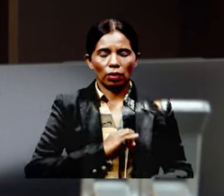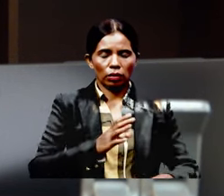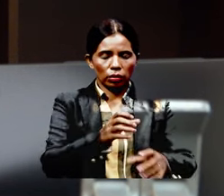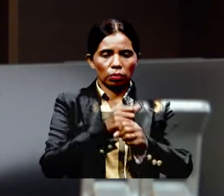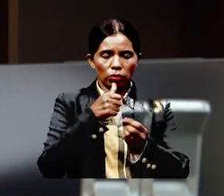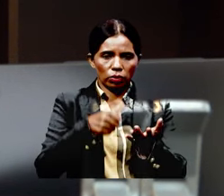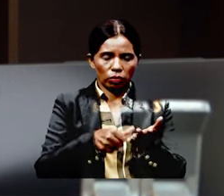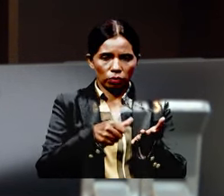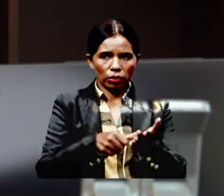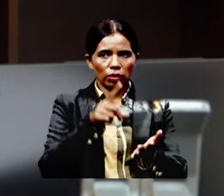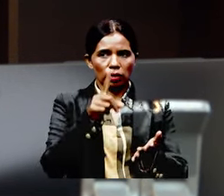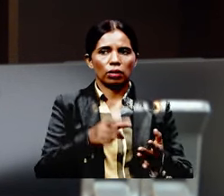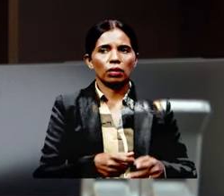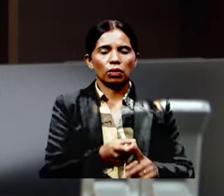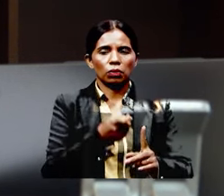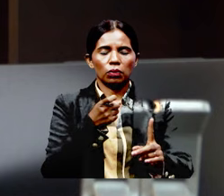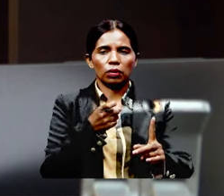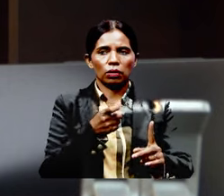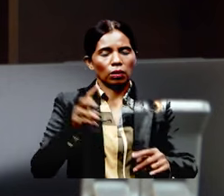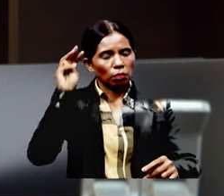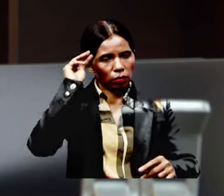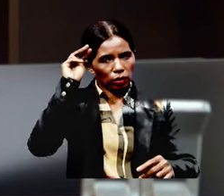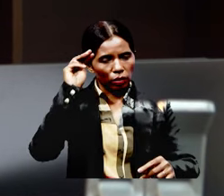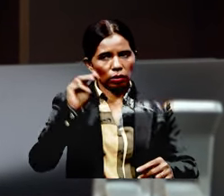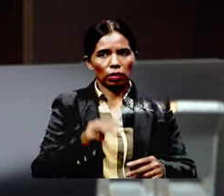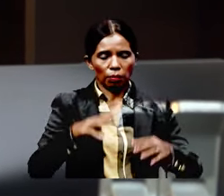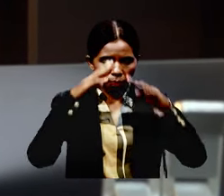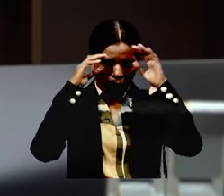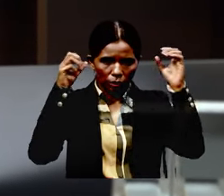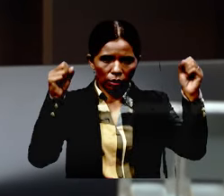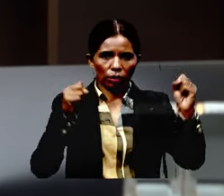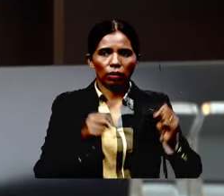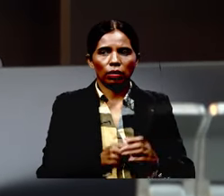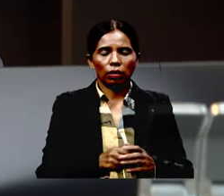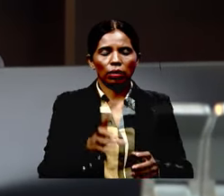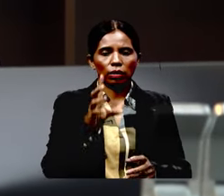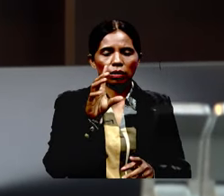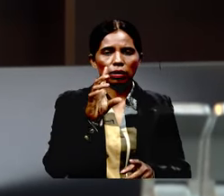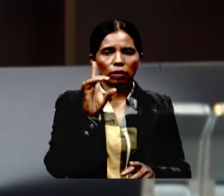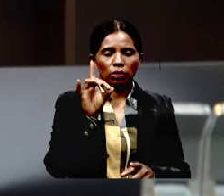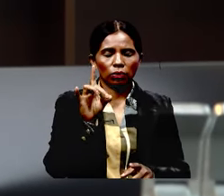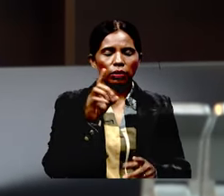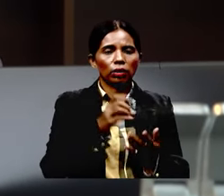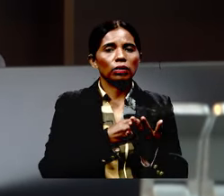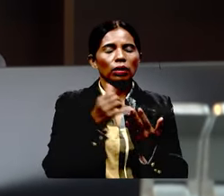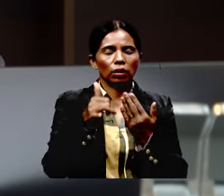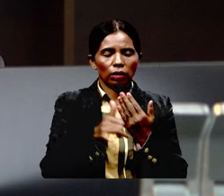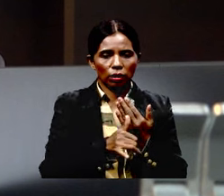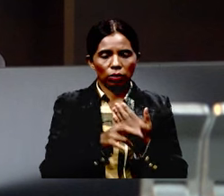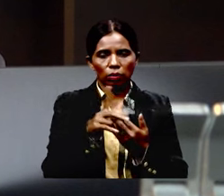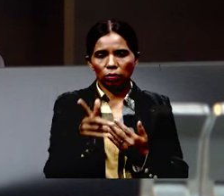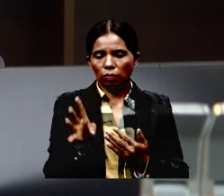ida husik ministeru kais presidente kais nya dia 8 de janeiro 2024 segunda